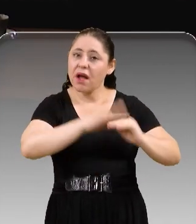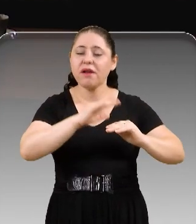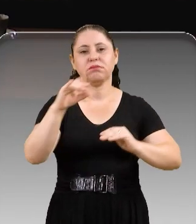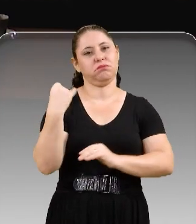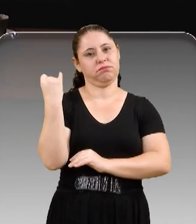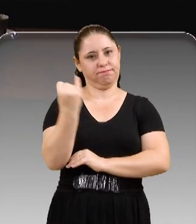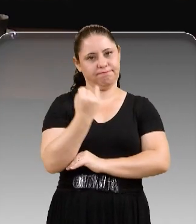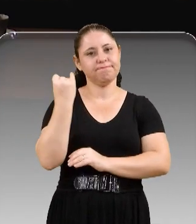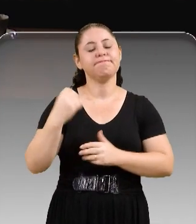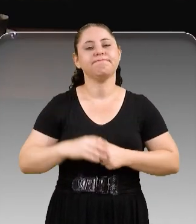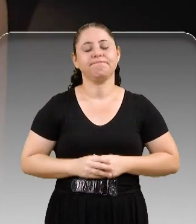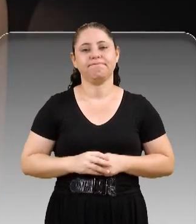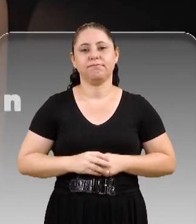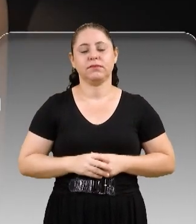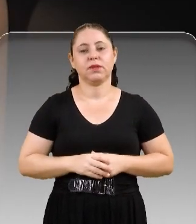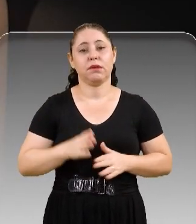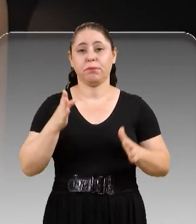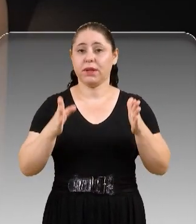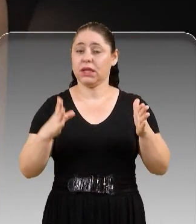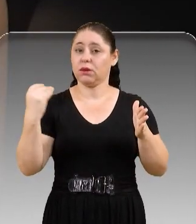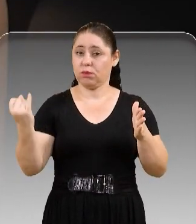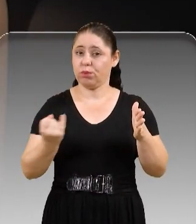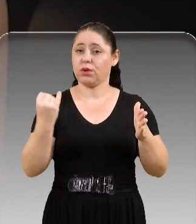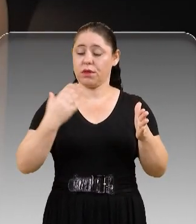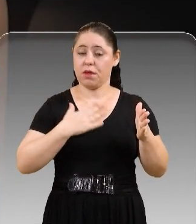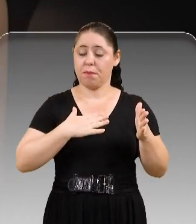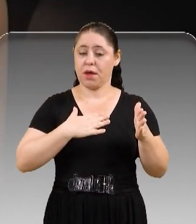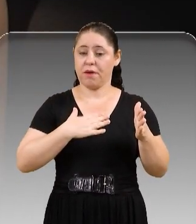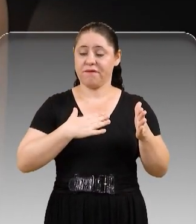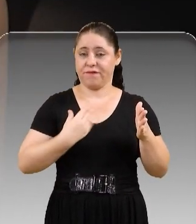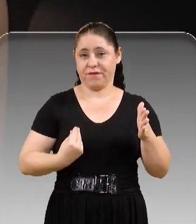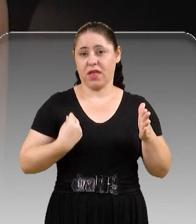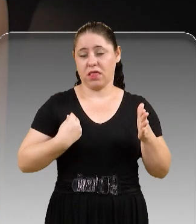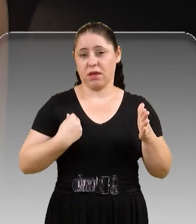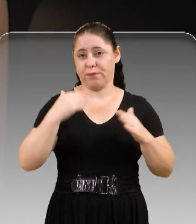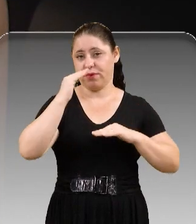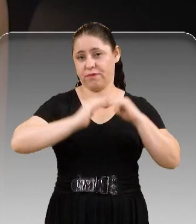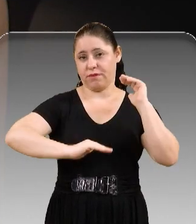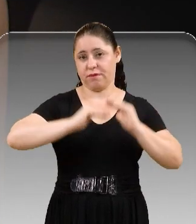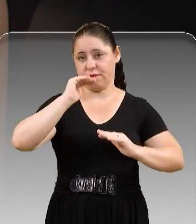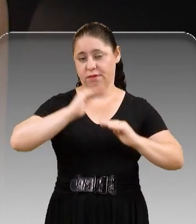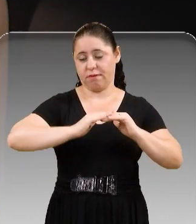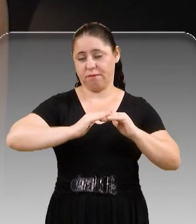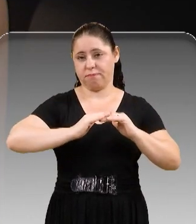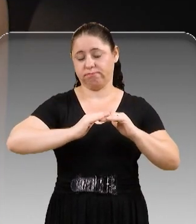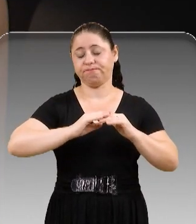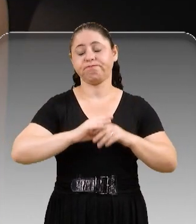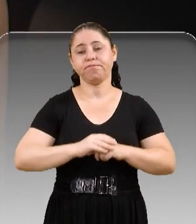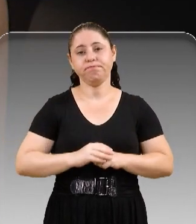currículo. Foi uma fase muito importante da minha carreira.